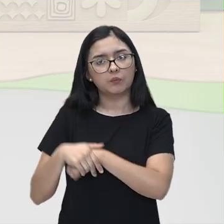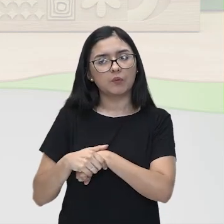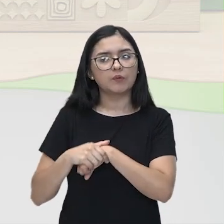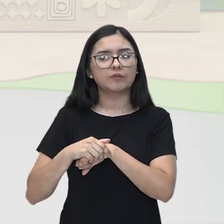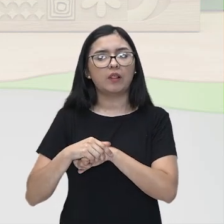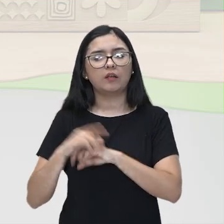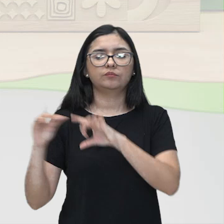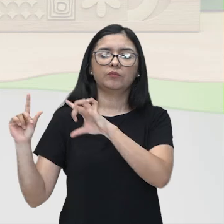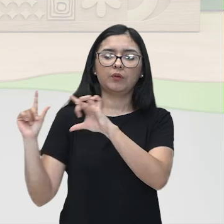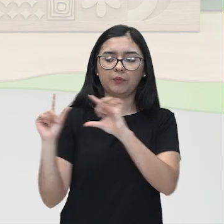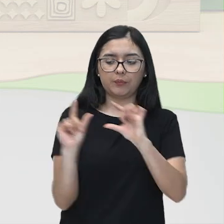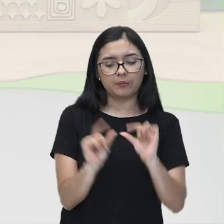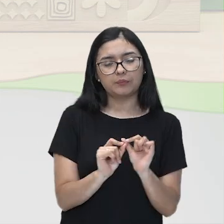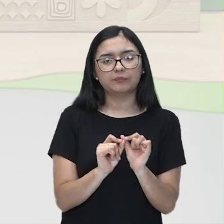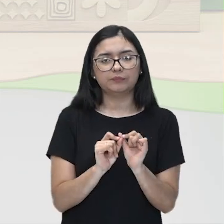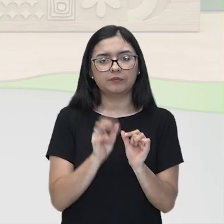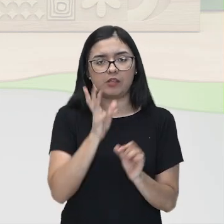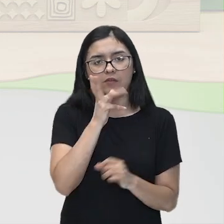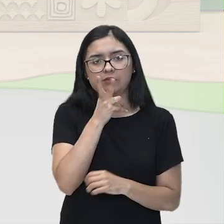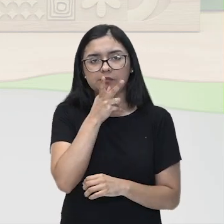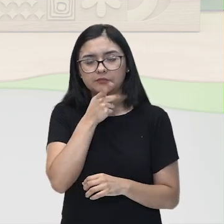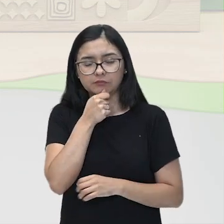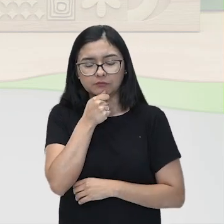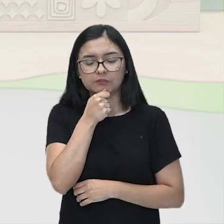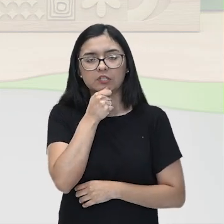diminuição da temperatura, esse